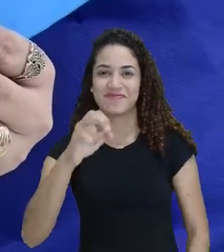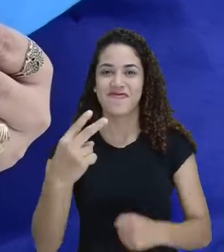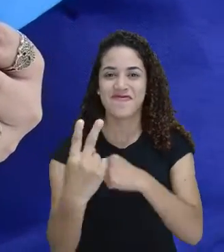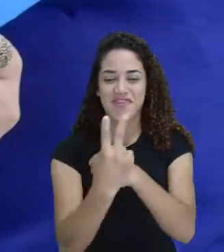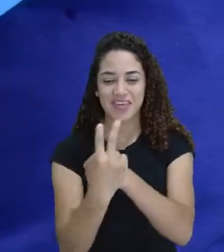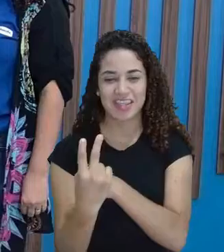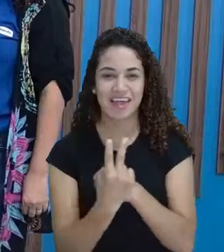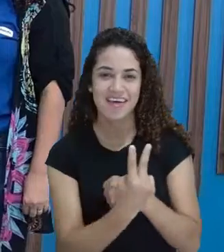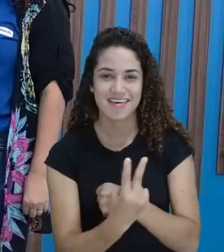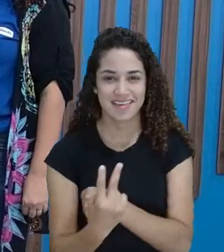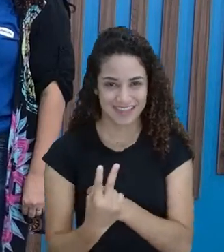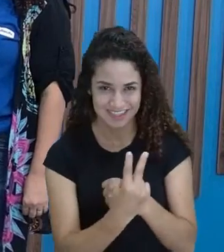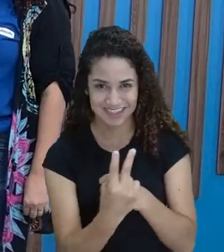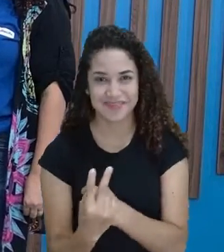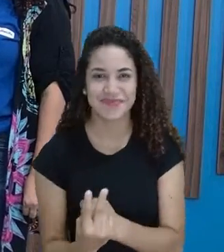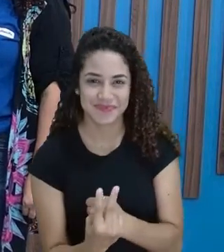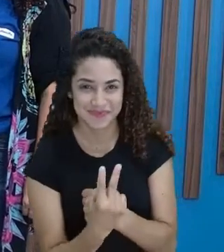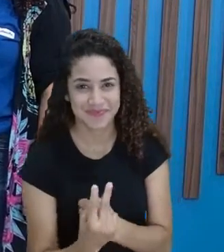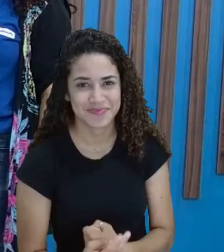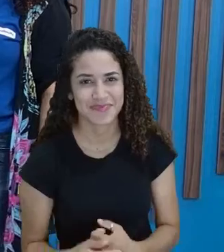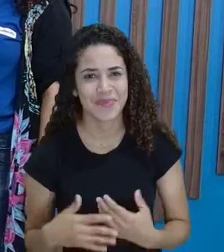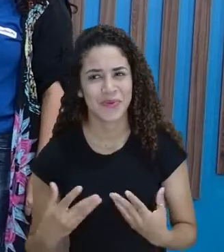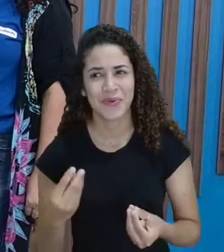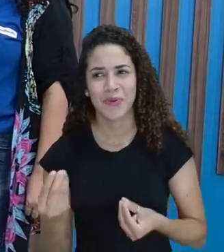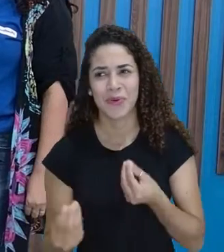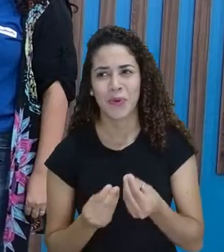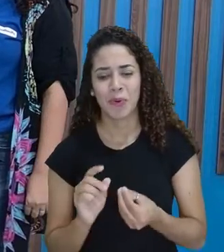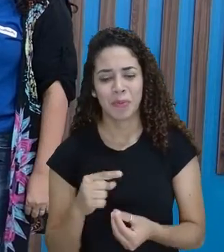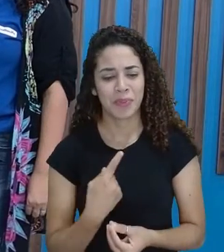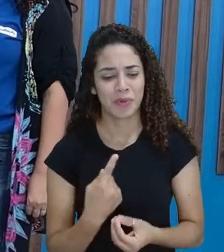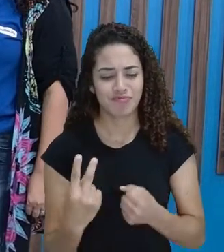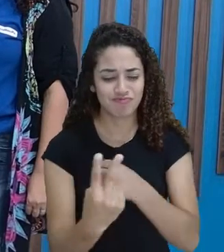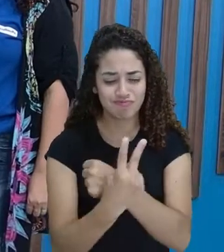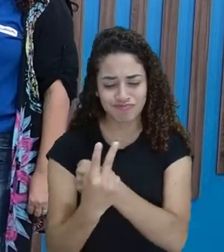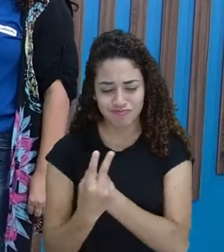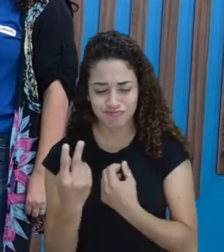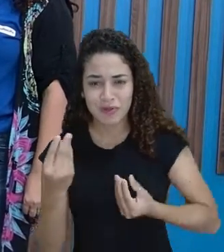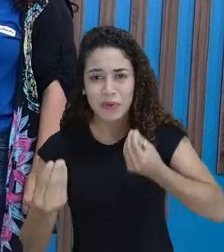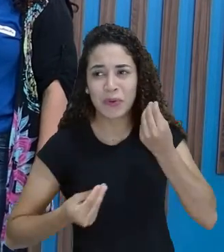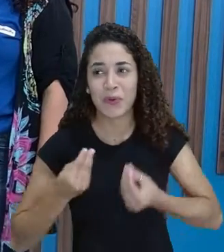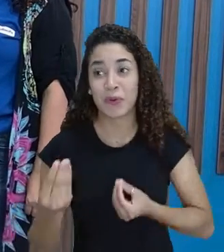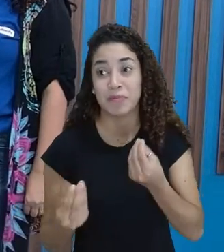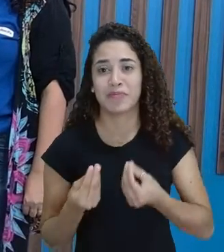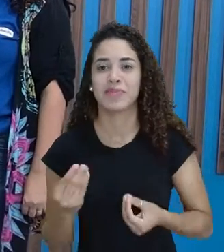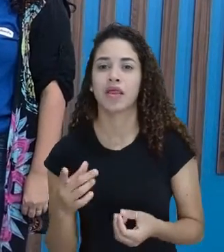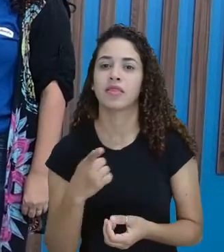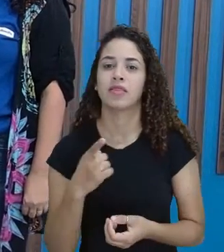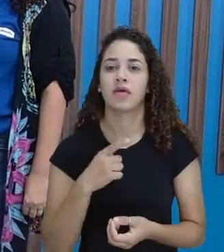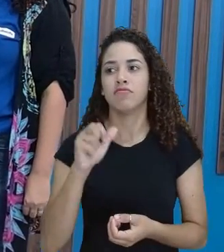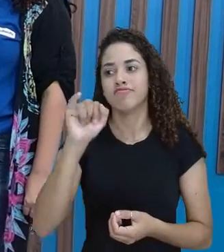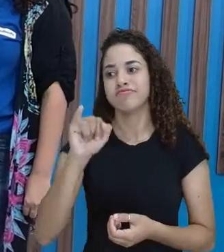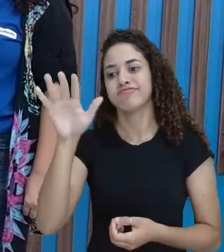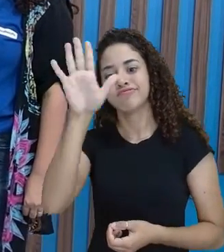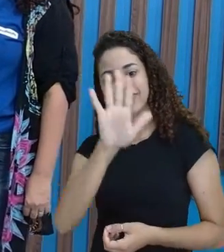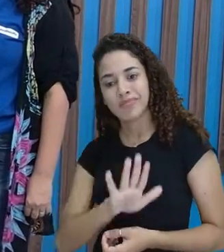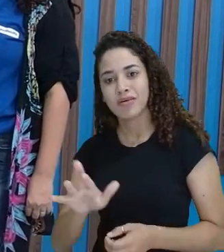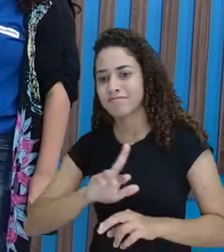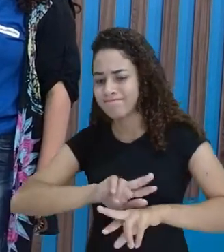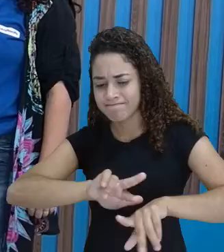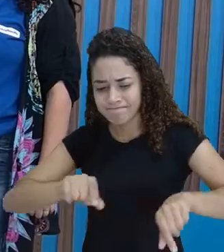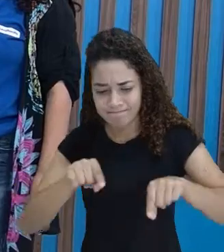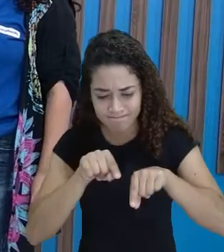Se. Proteja-se. Como é que a gente protege-se? Tem várias imagens aqui para se proteger, não